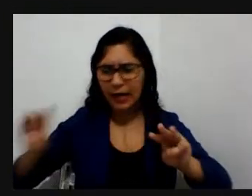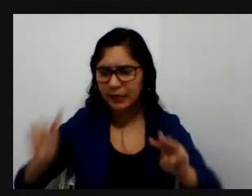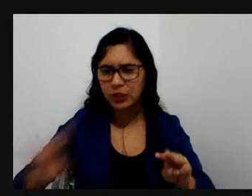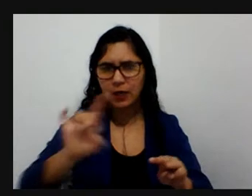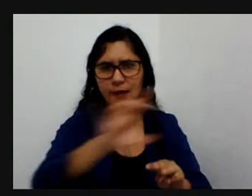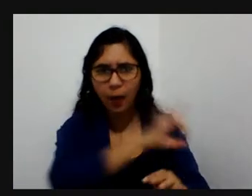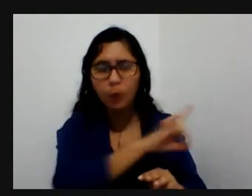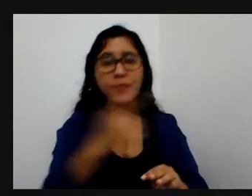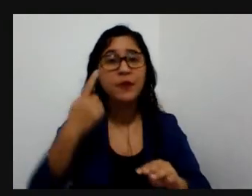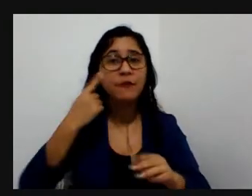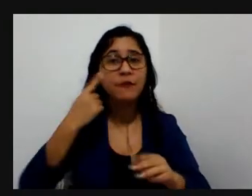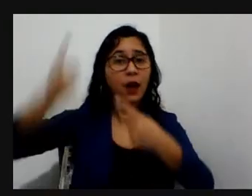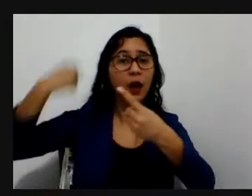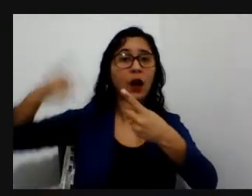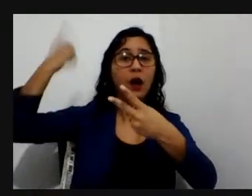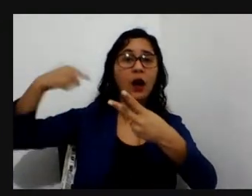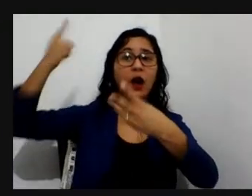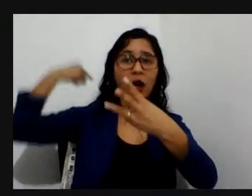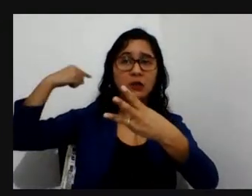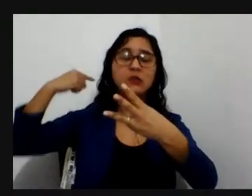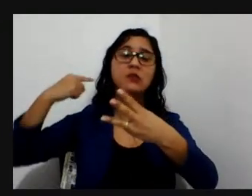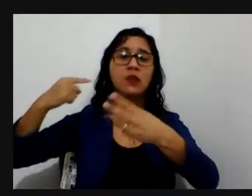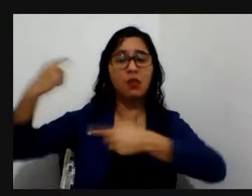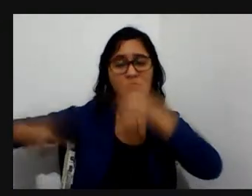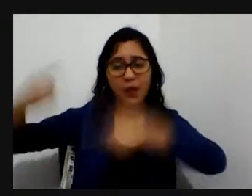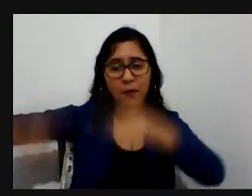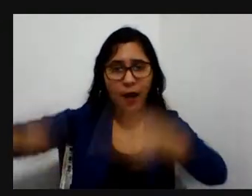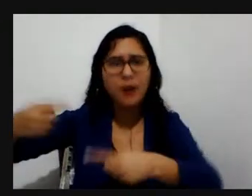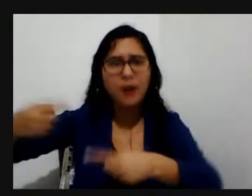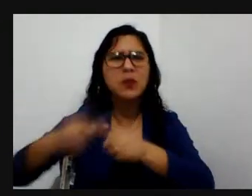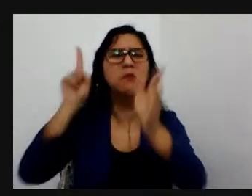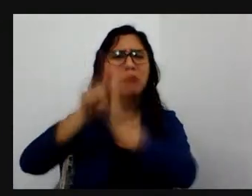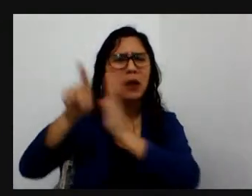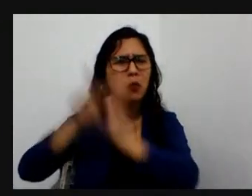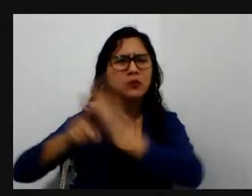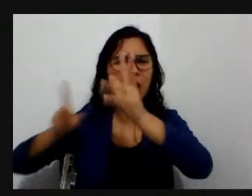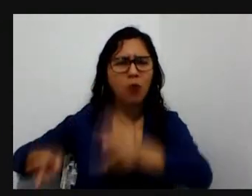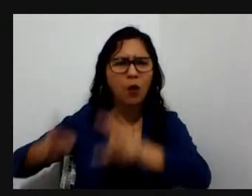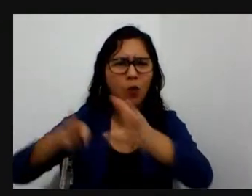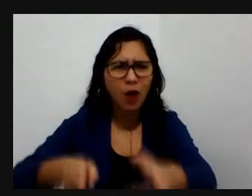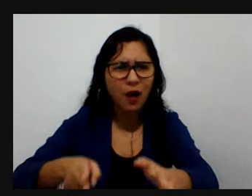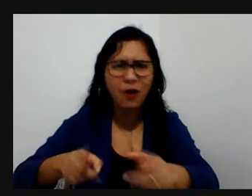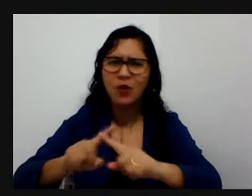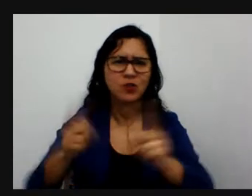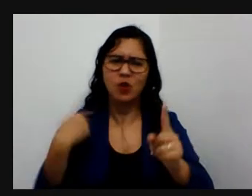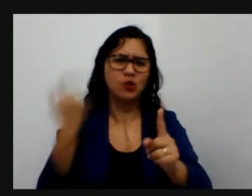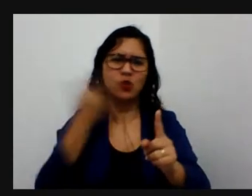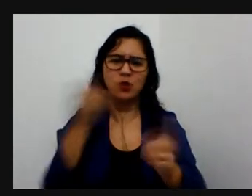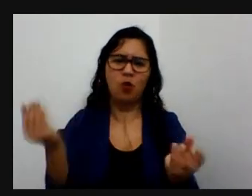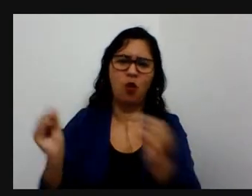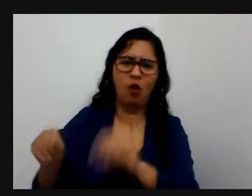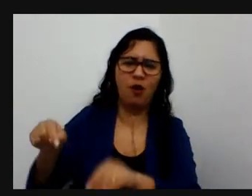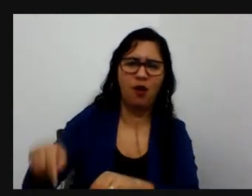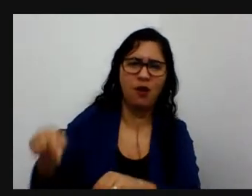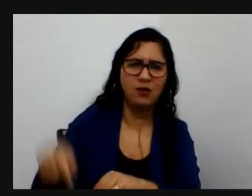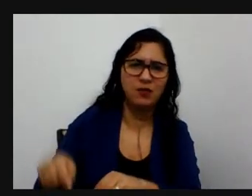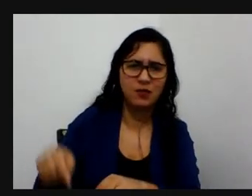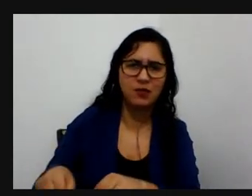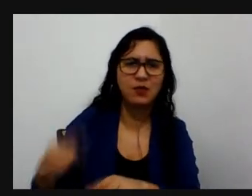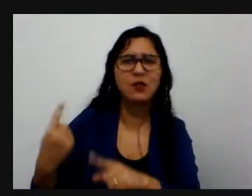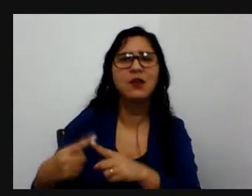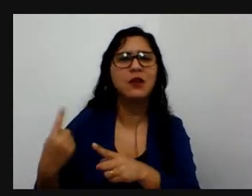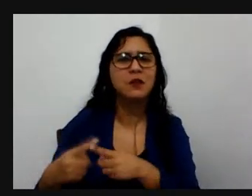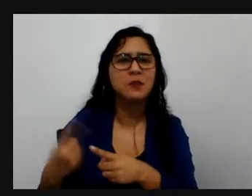visualizarem os debates anteriores, porque muitas questões foram repetidas e a gente não teve oportunidade de colocar aqui, porque a